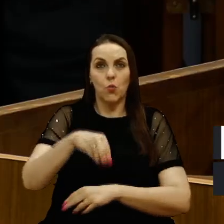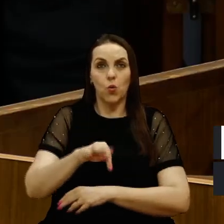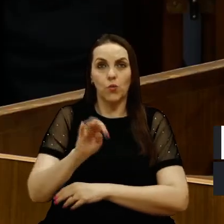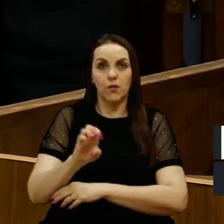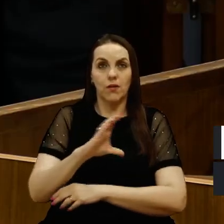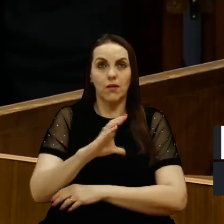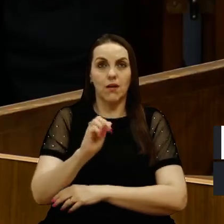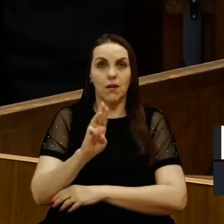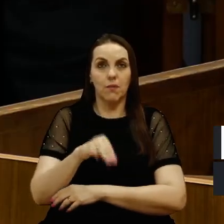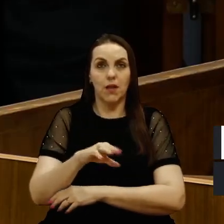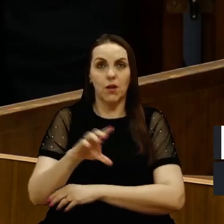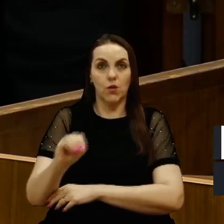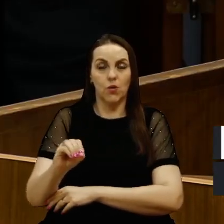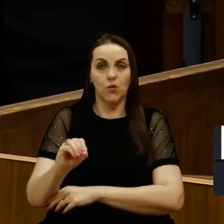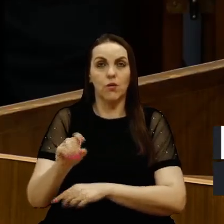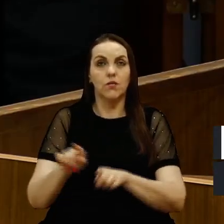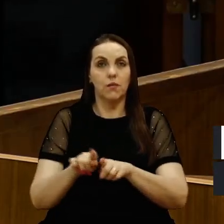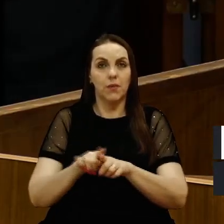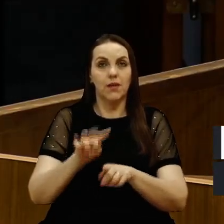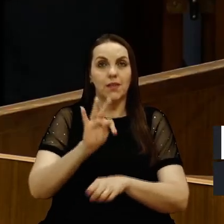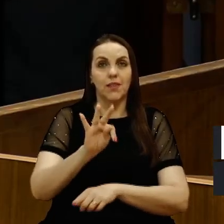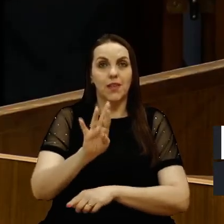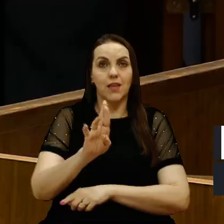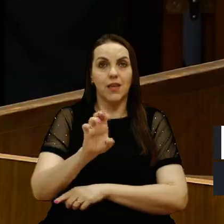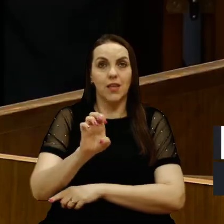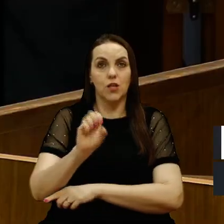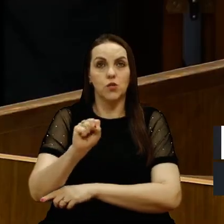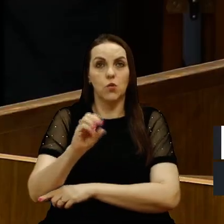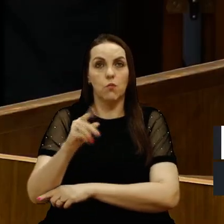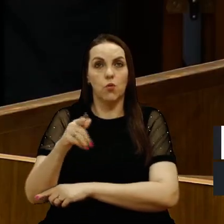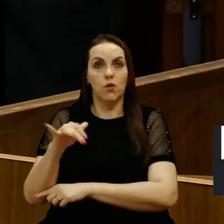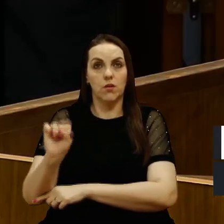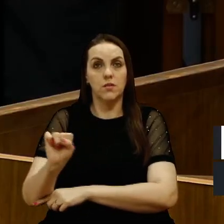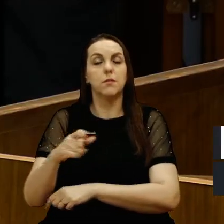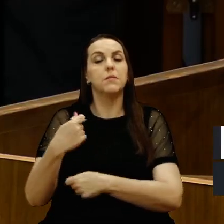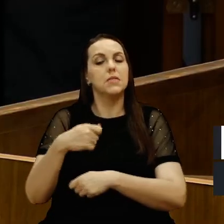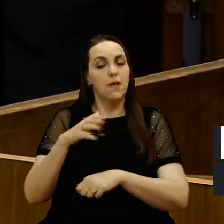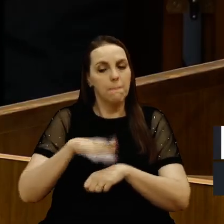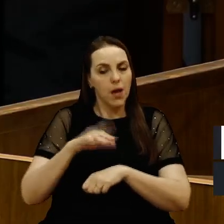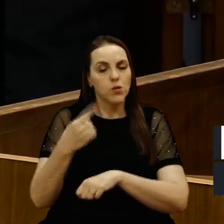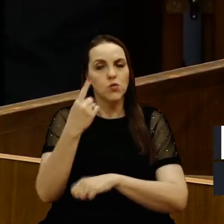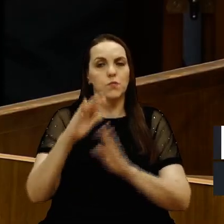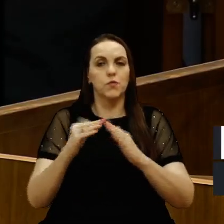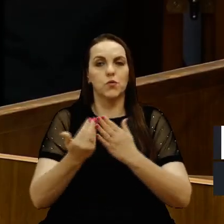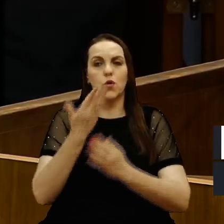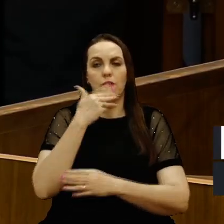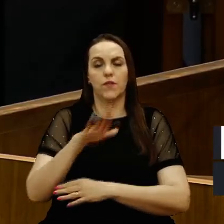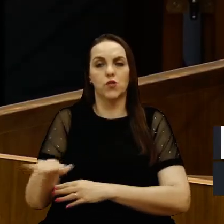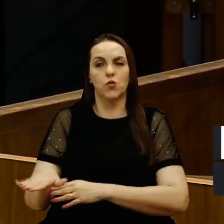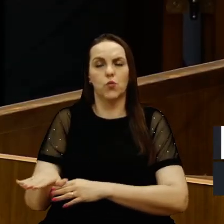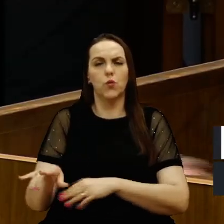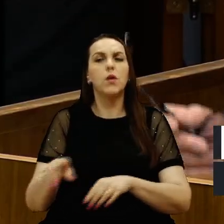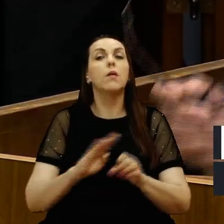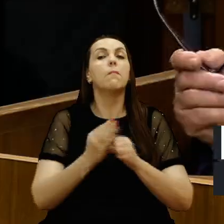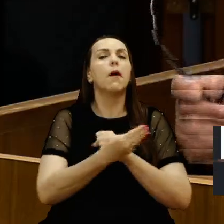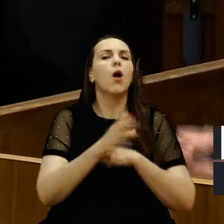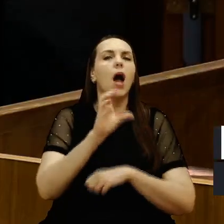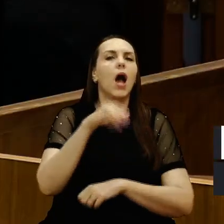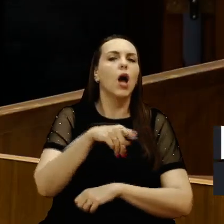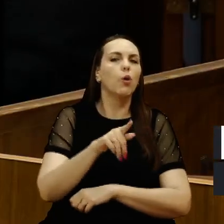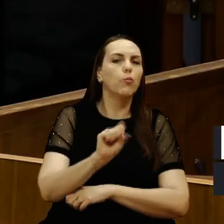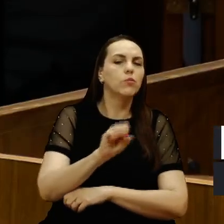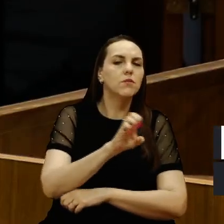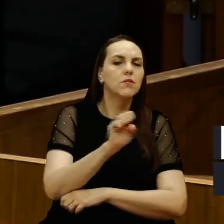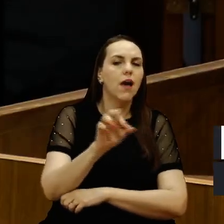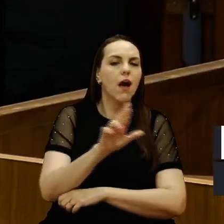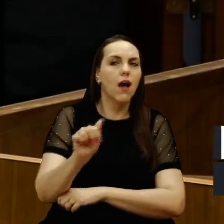Teresópolis, precisamos mais uma escola de educação infantil ali sim. E o Campos da Serra, que estamos construindo